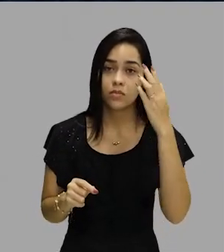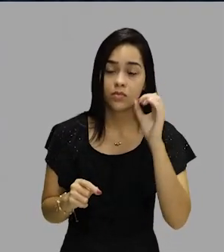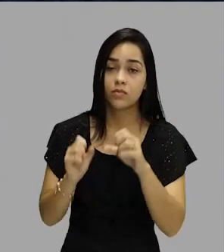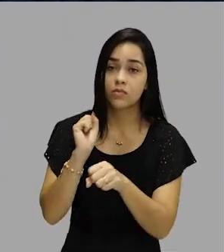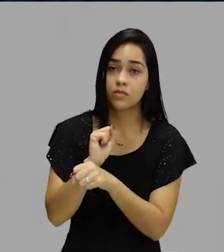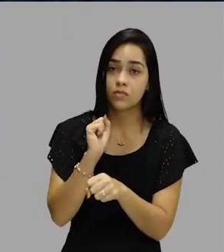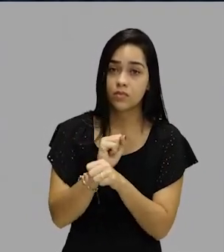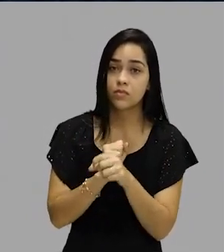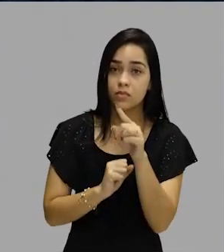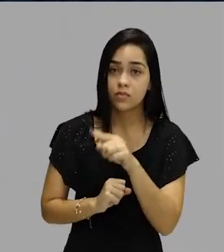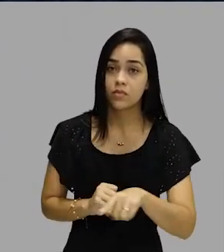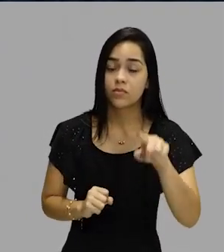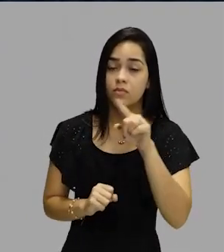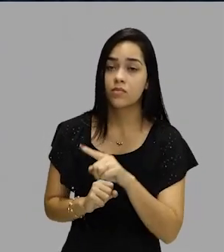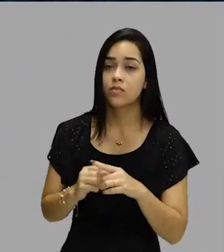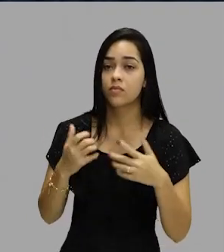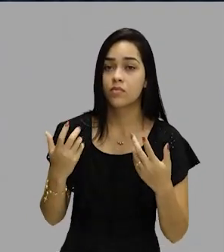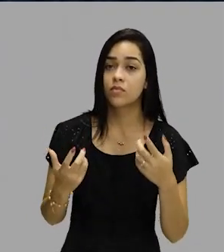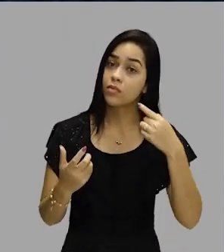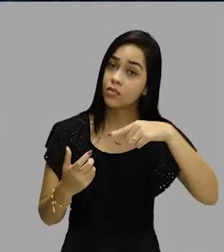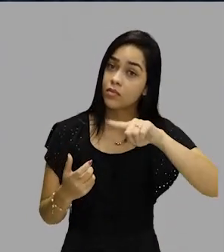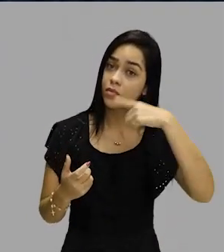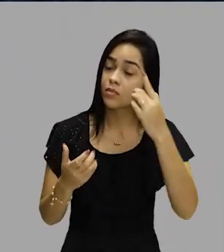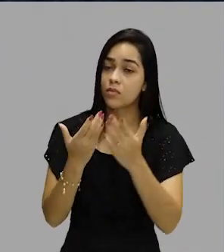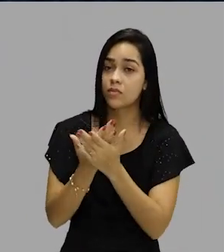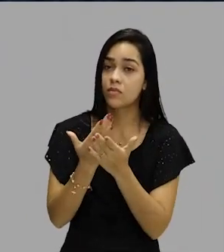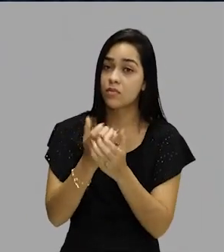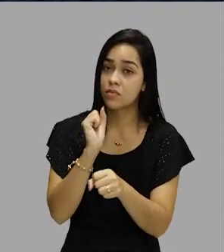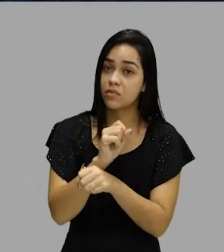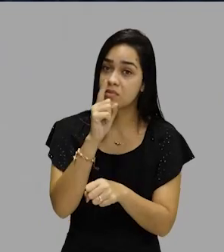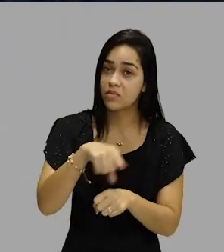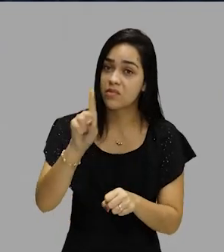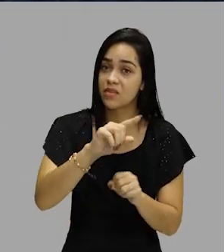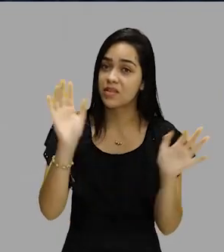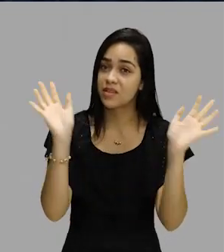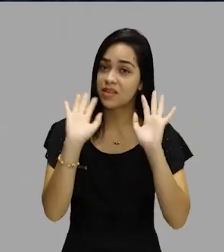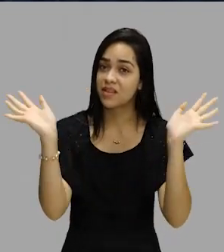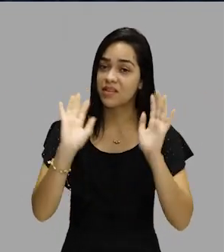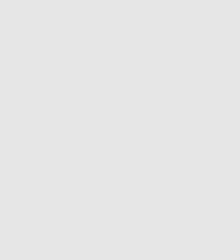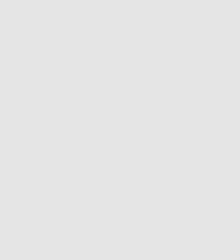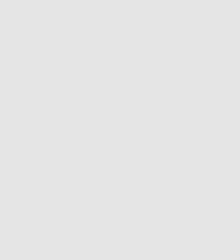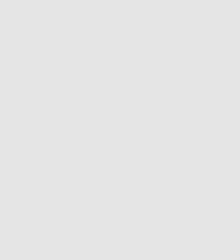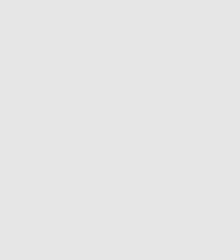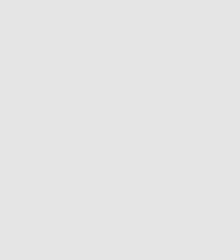Espero que vocês estejam aqui na próxima aula. Aguardo vocês. Tchau, tchau.